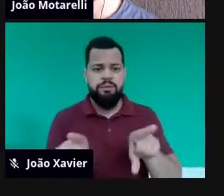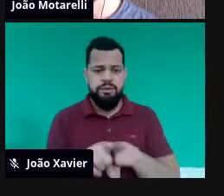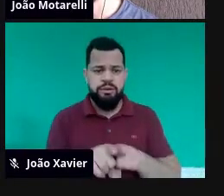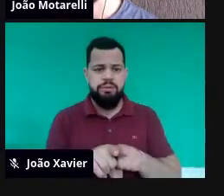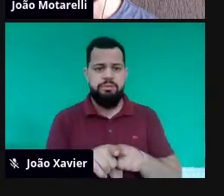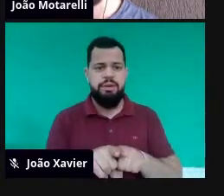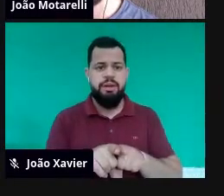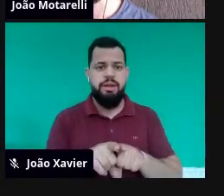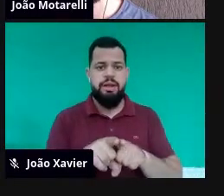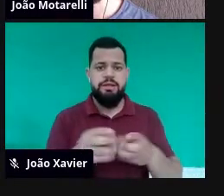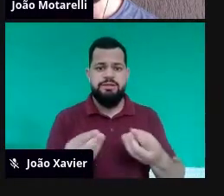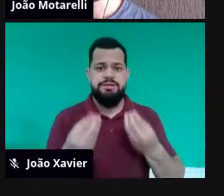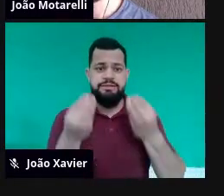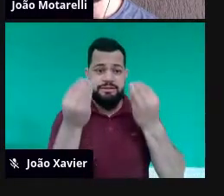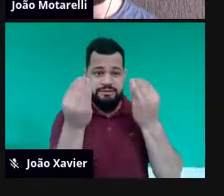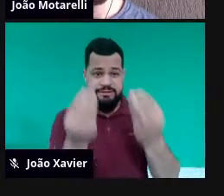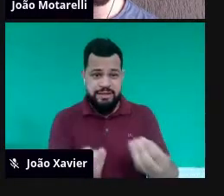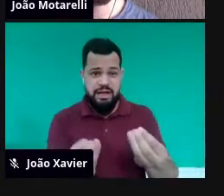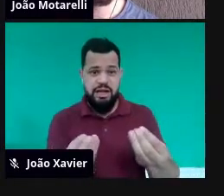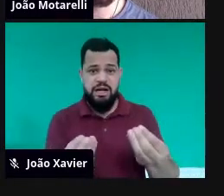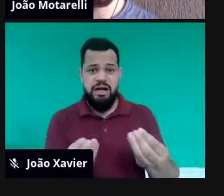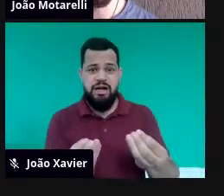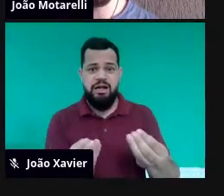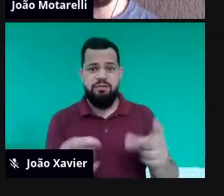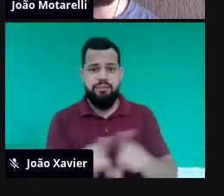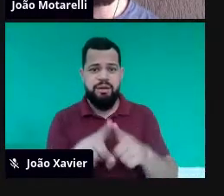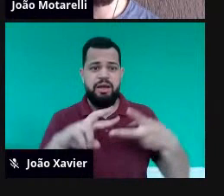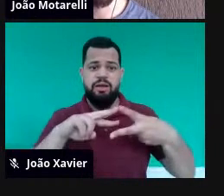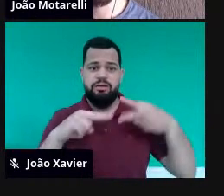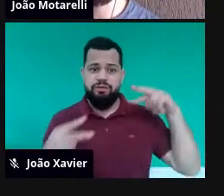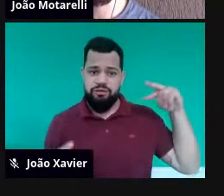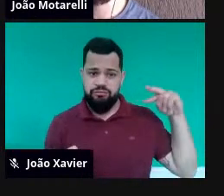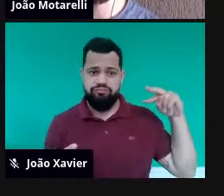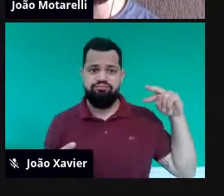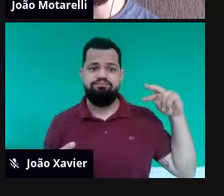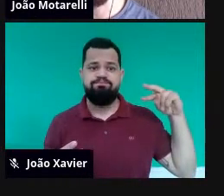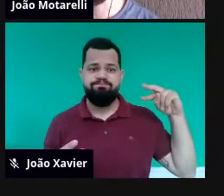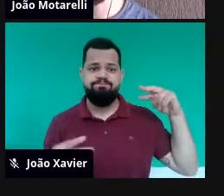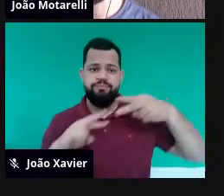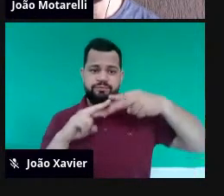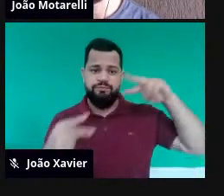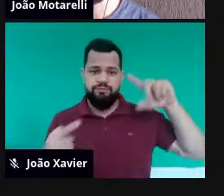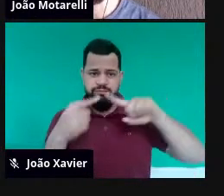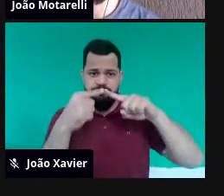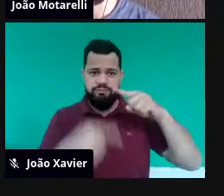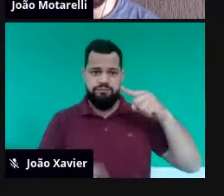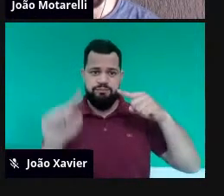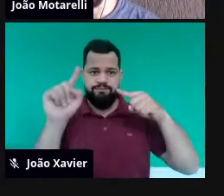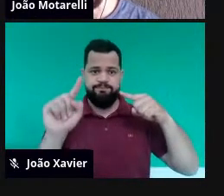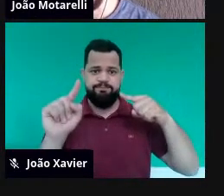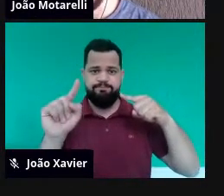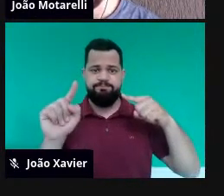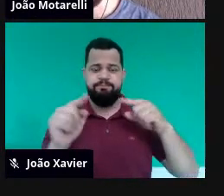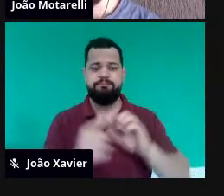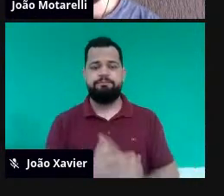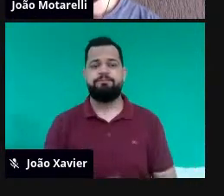calórico associado a elevado gasto, e uma genética, muitas vezes, com objetivos incompatíveis com o indivíduo geneticamente